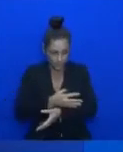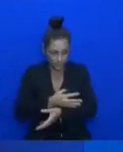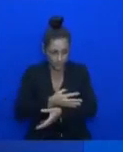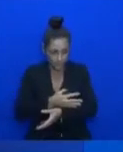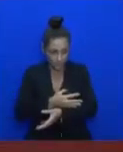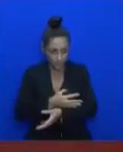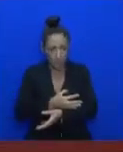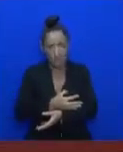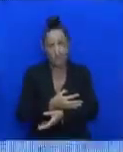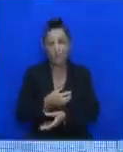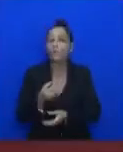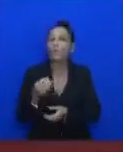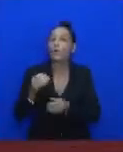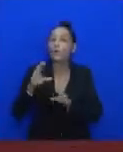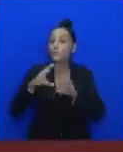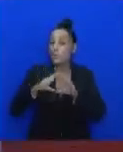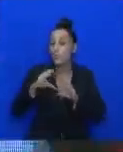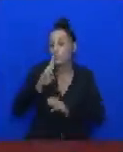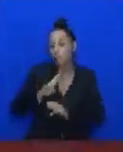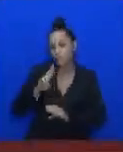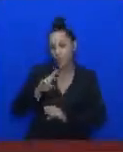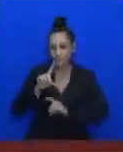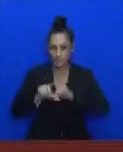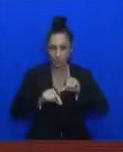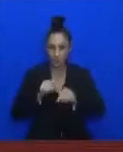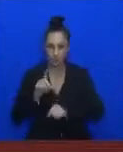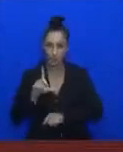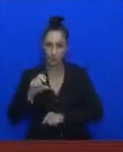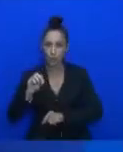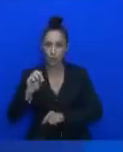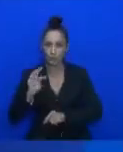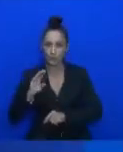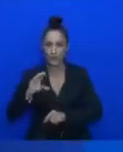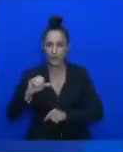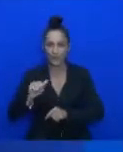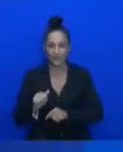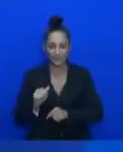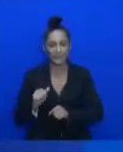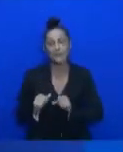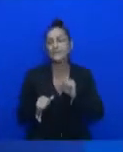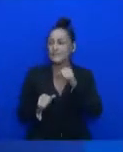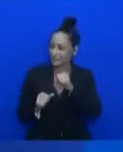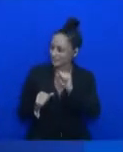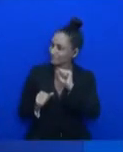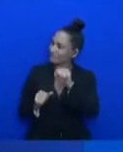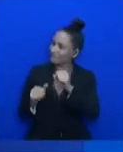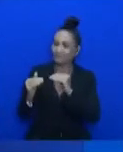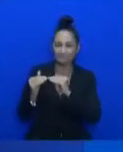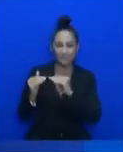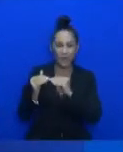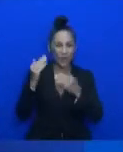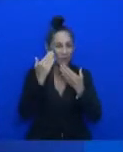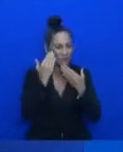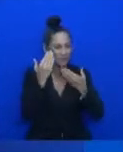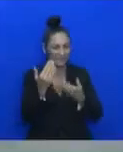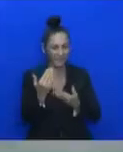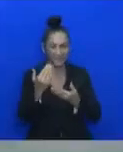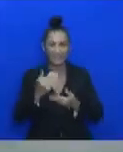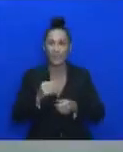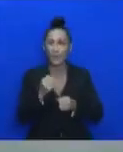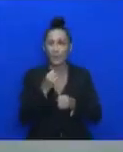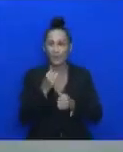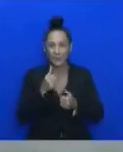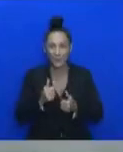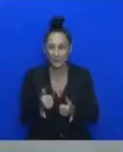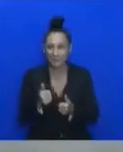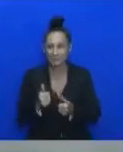está devidamente abastecido com as bolas necessárias ao sorteio da Loteca? Sim, confirmo. Sim, confirmo. Obrigado.